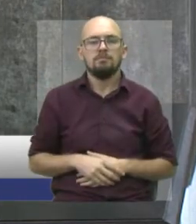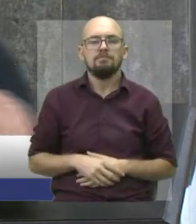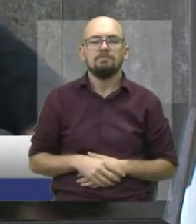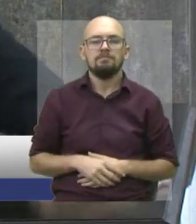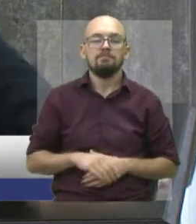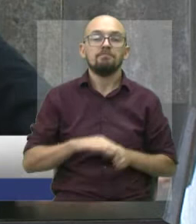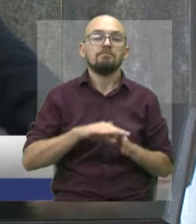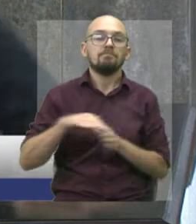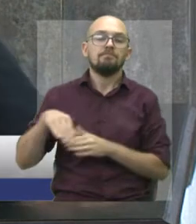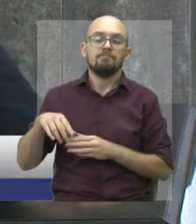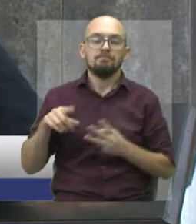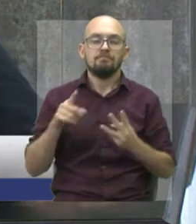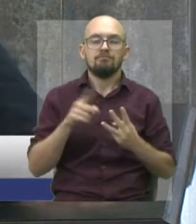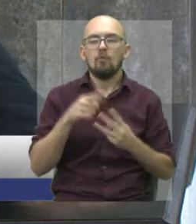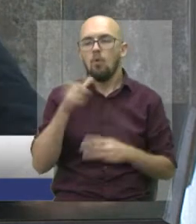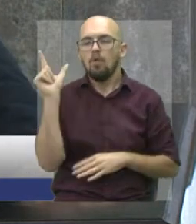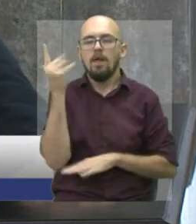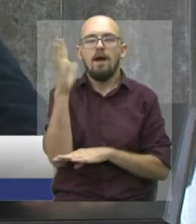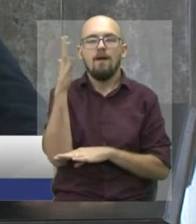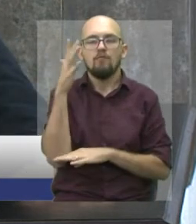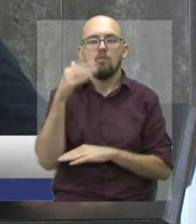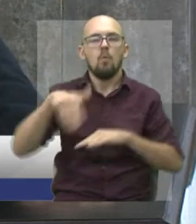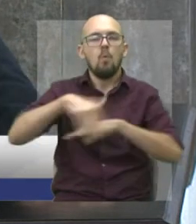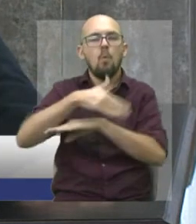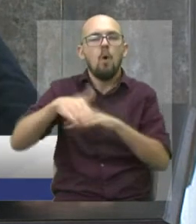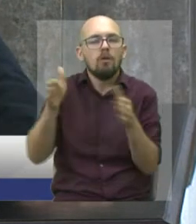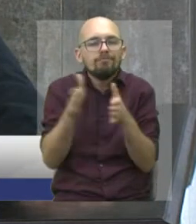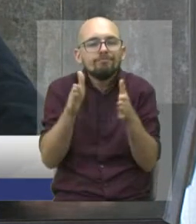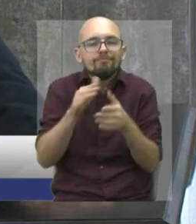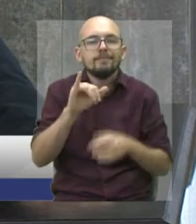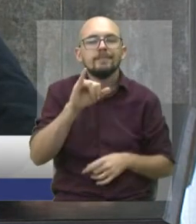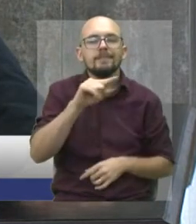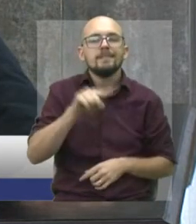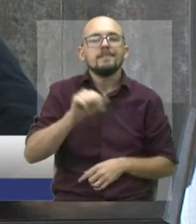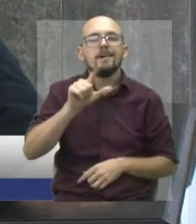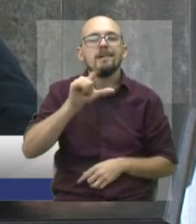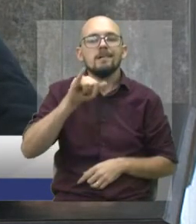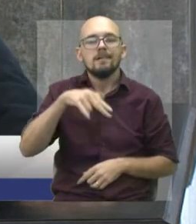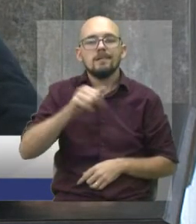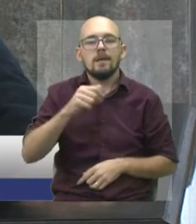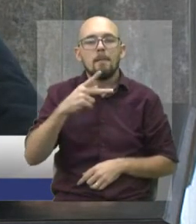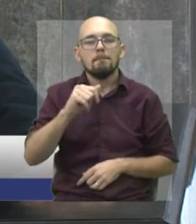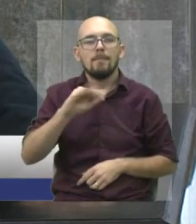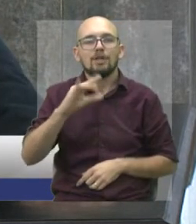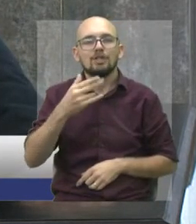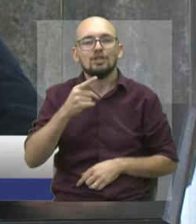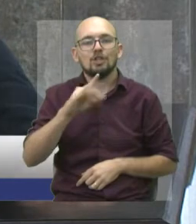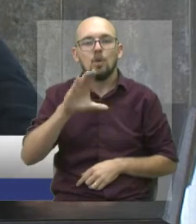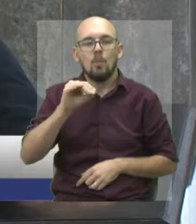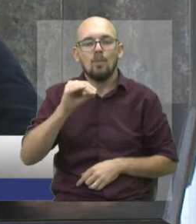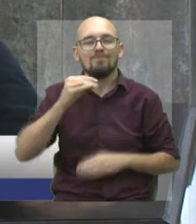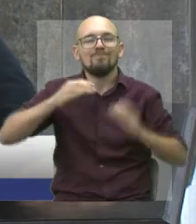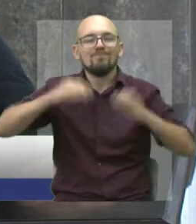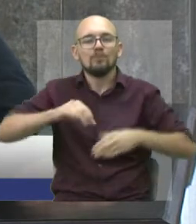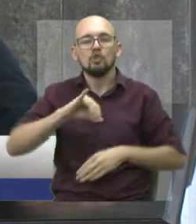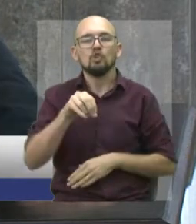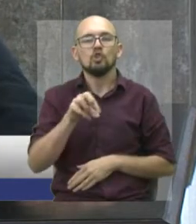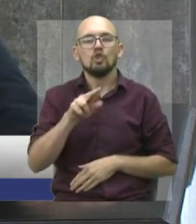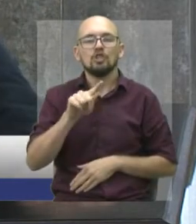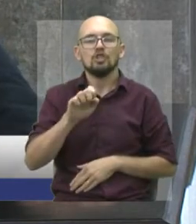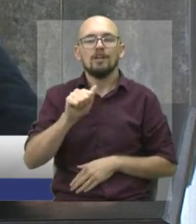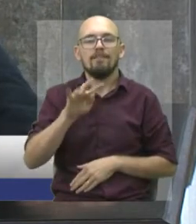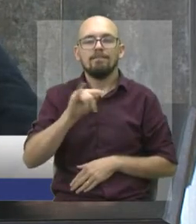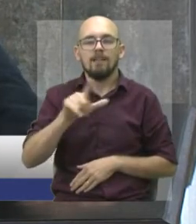respeito da outra árvore, é na Viela Isalina, Prado de Almeida Pacheco, que fica lá no Jardim Jorge Atala, a